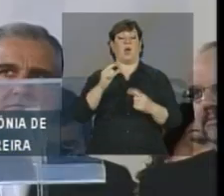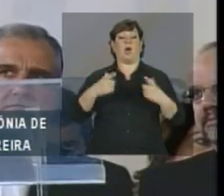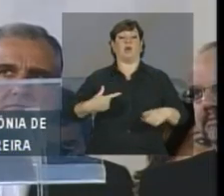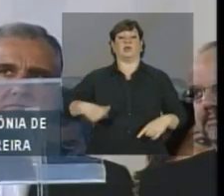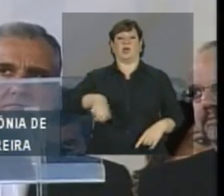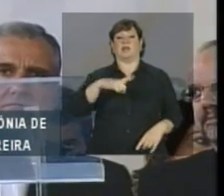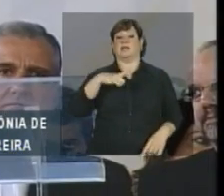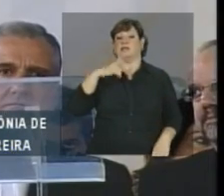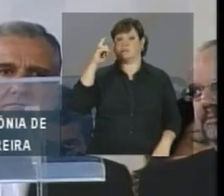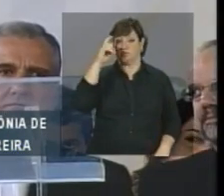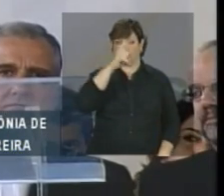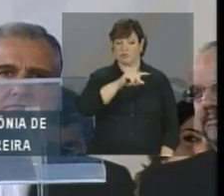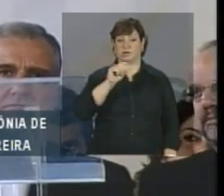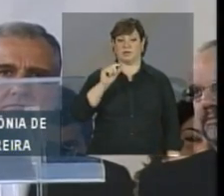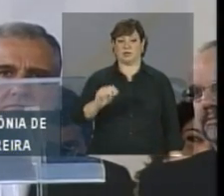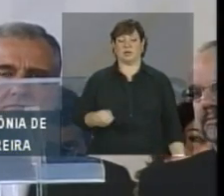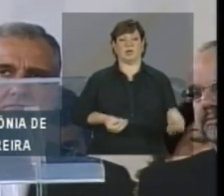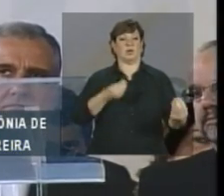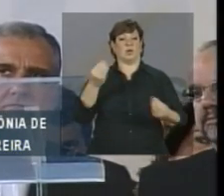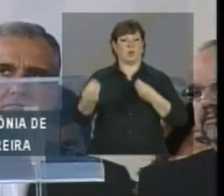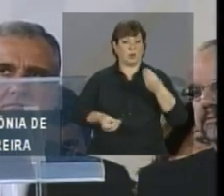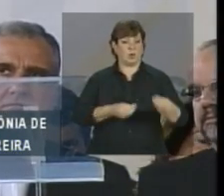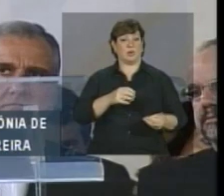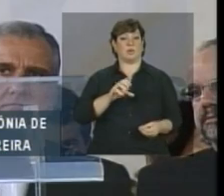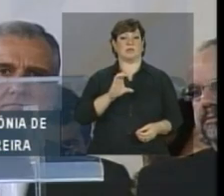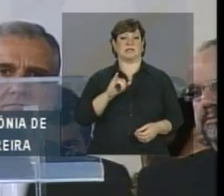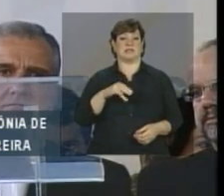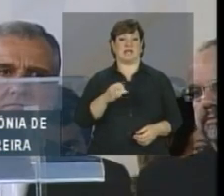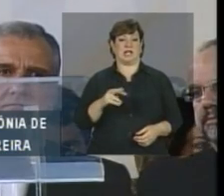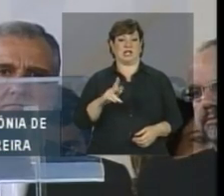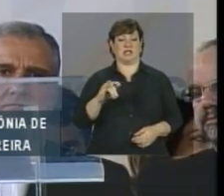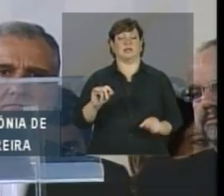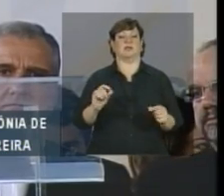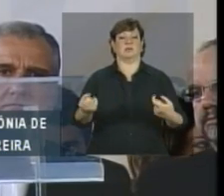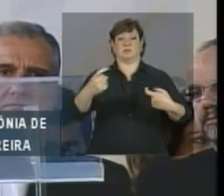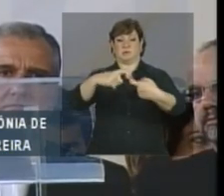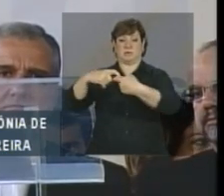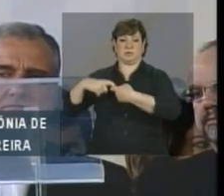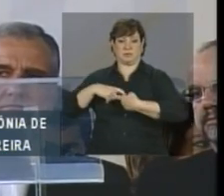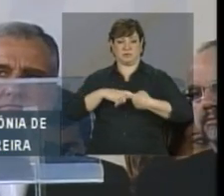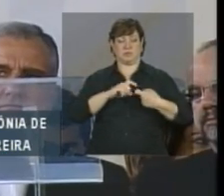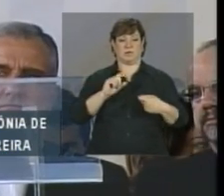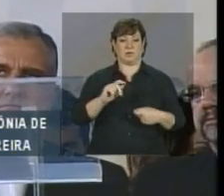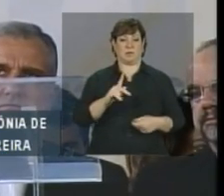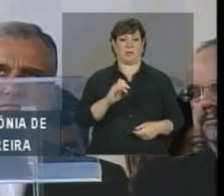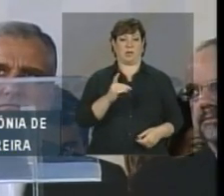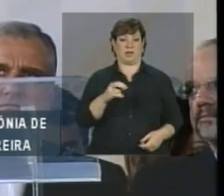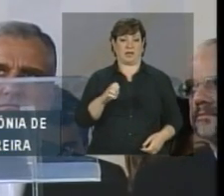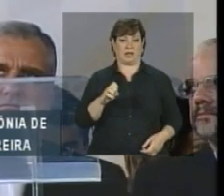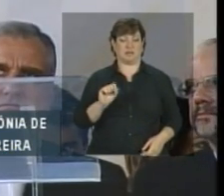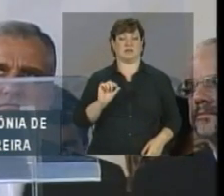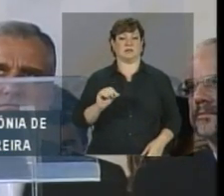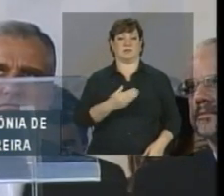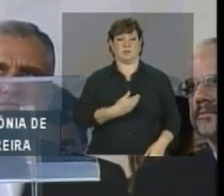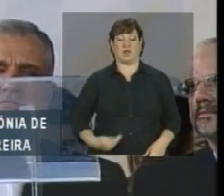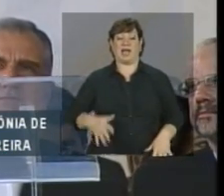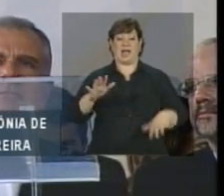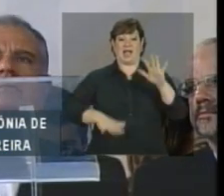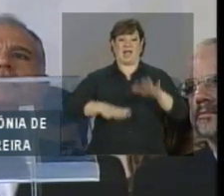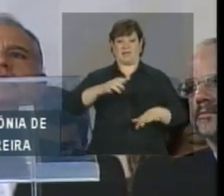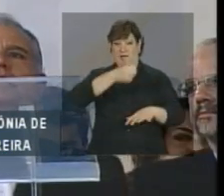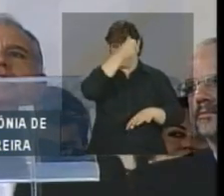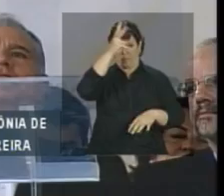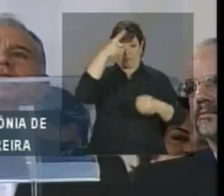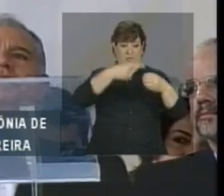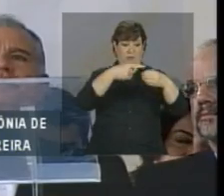em termos sinergia nas parcerias dos poderes públicos. Às vezes, município não se entende com o